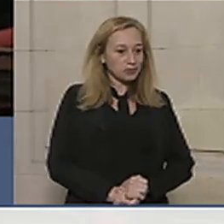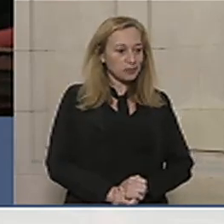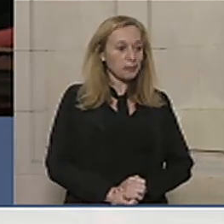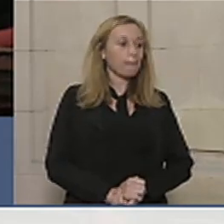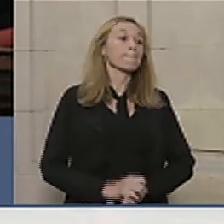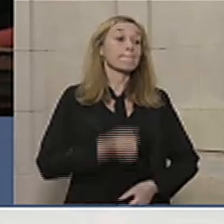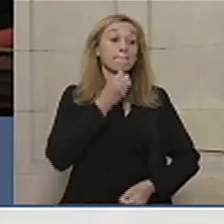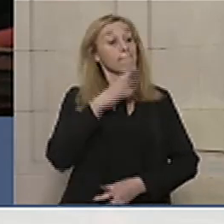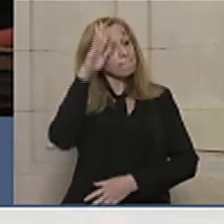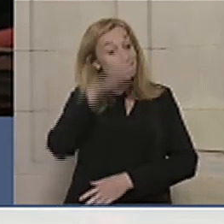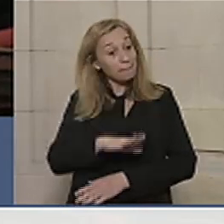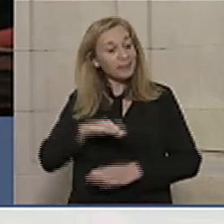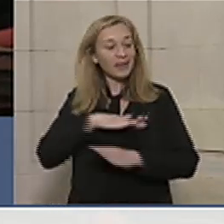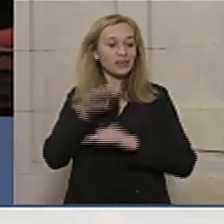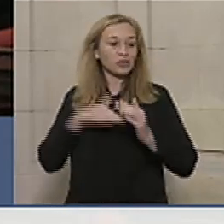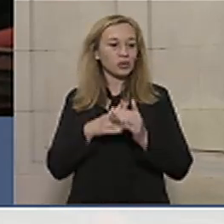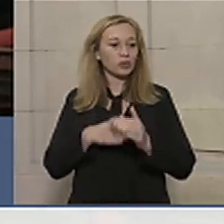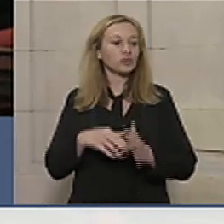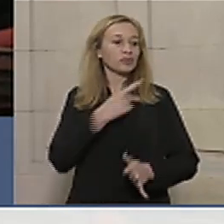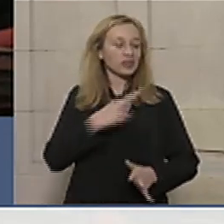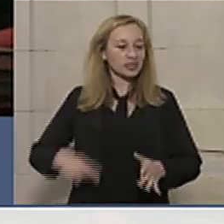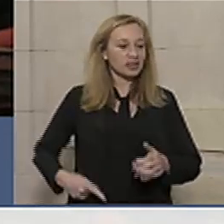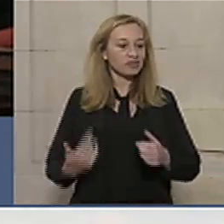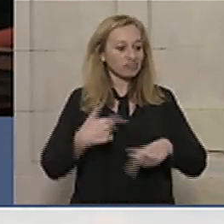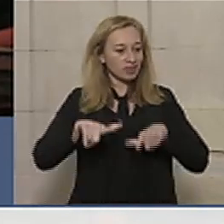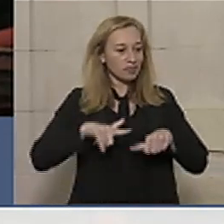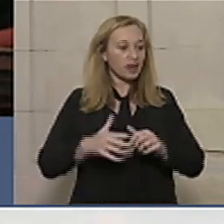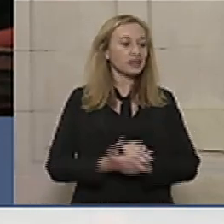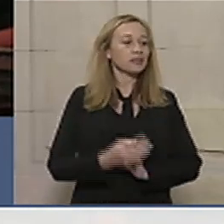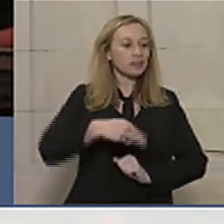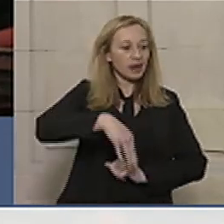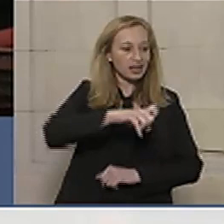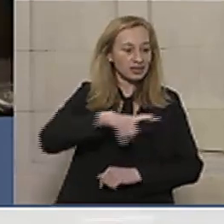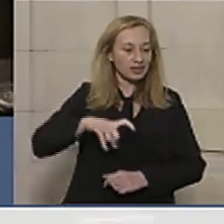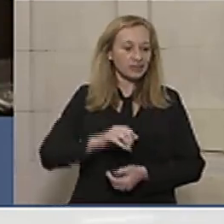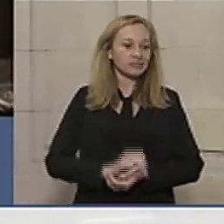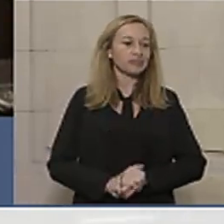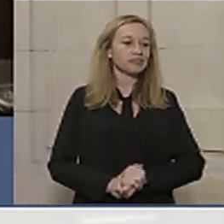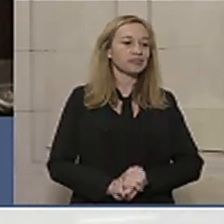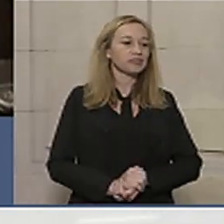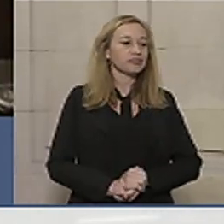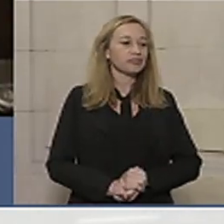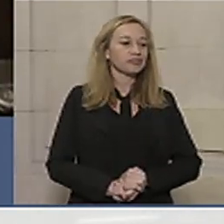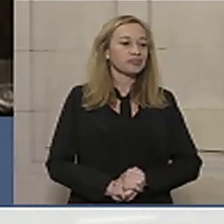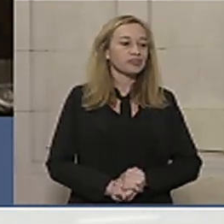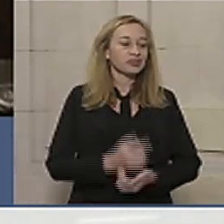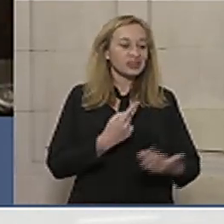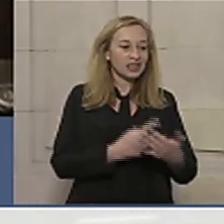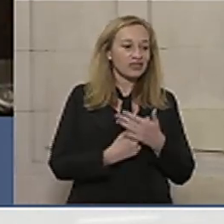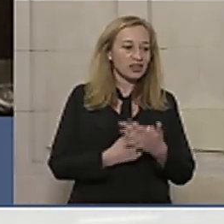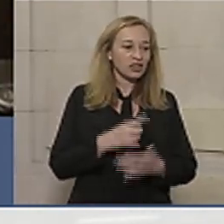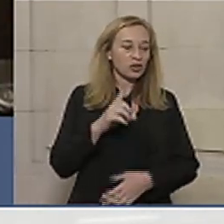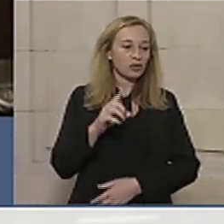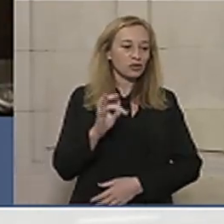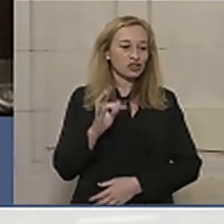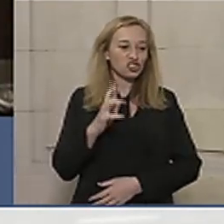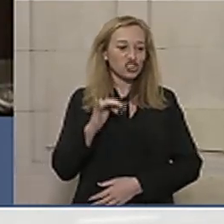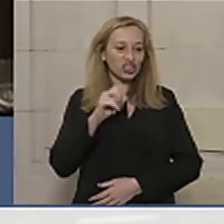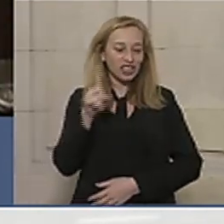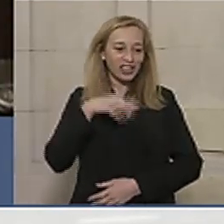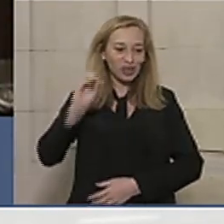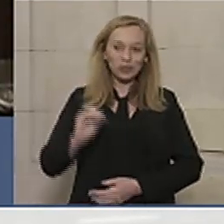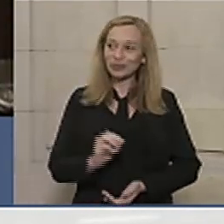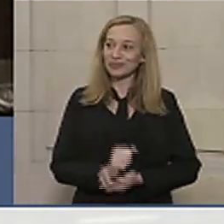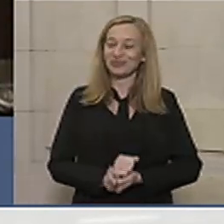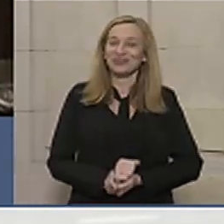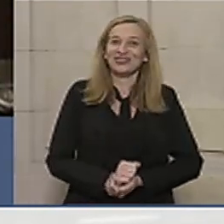Boa tarde a todos, boa tarde, senhor presidente, em exercício, deputado Max Lemos. Vou defender o Tigrão aqui na tribuna, deputado